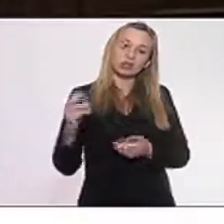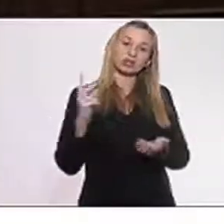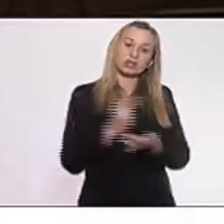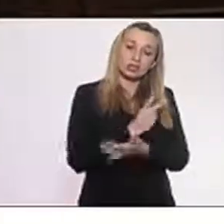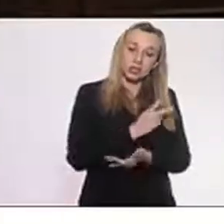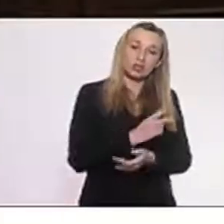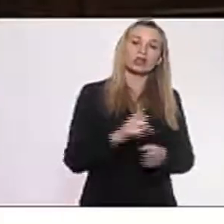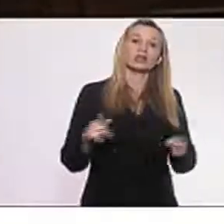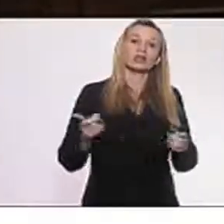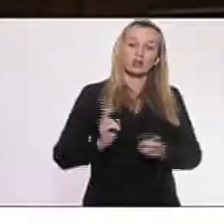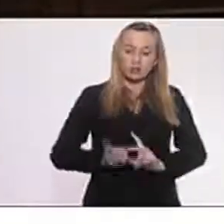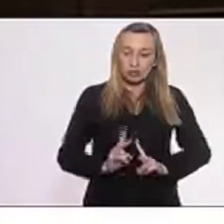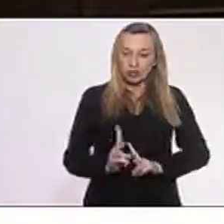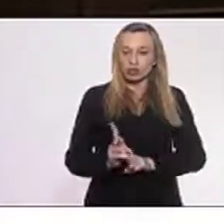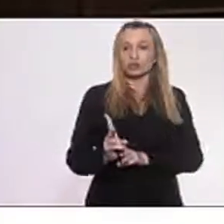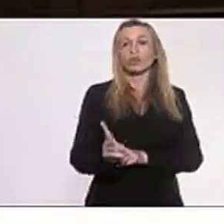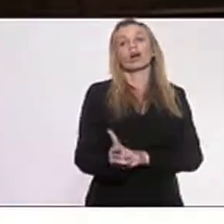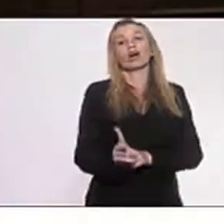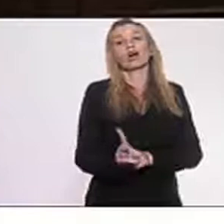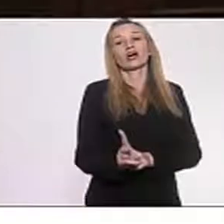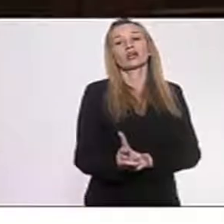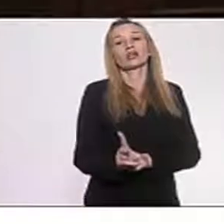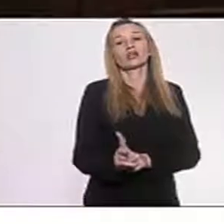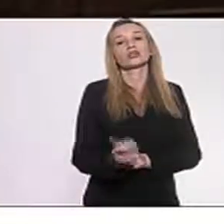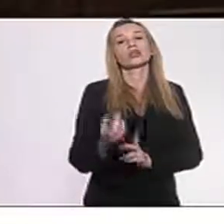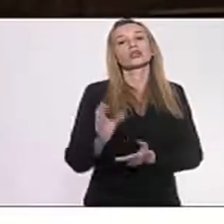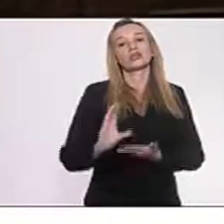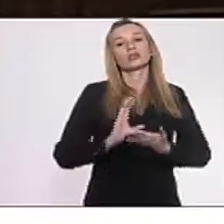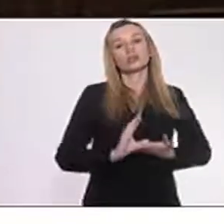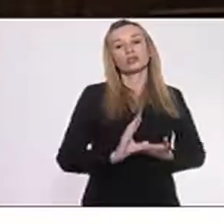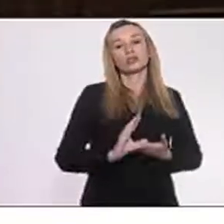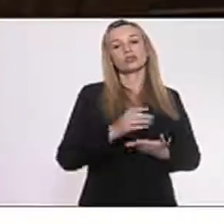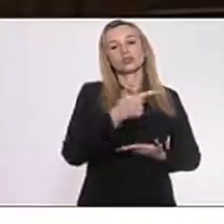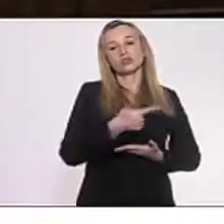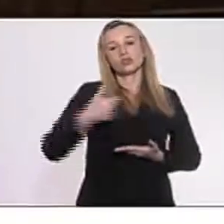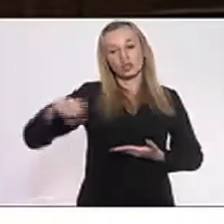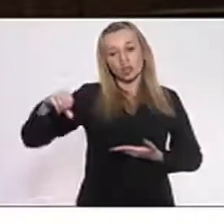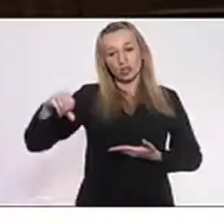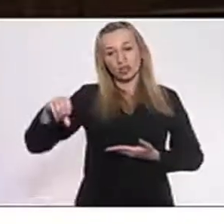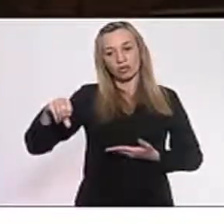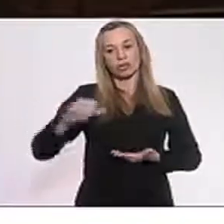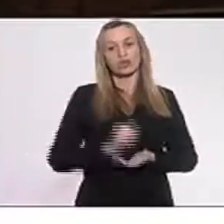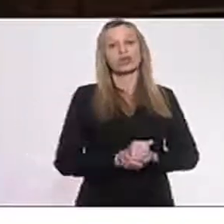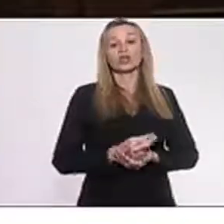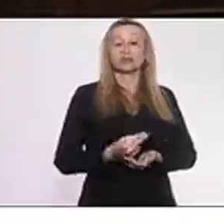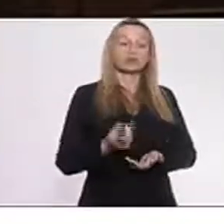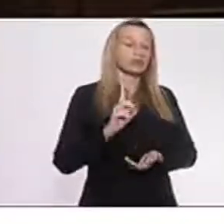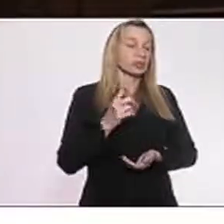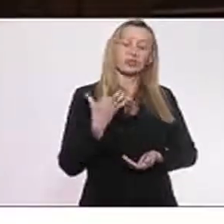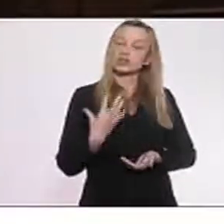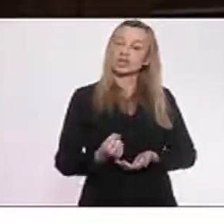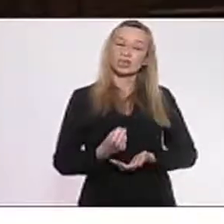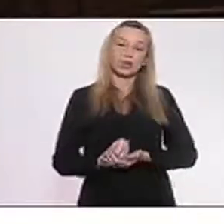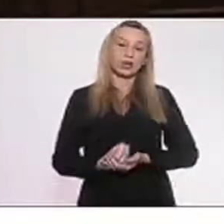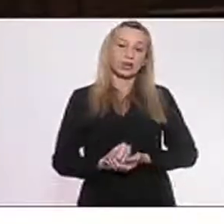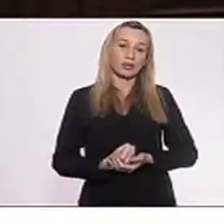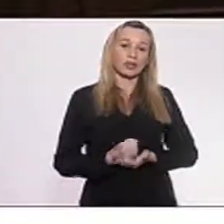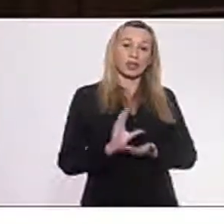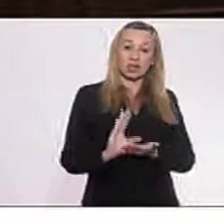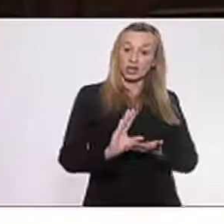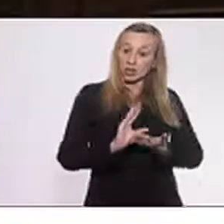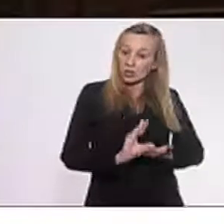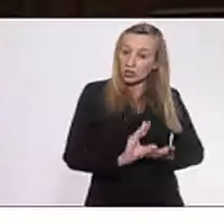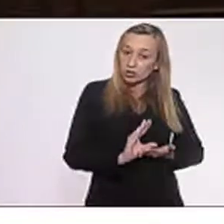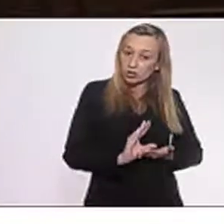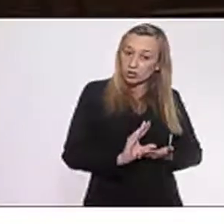e tentar manter o orçamento programado para 2019. Não vamos admitir recuos